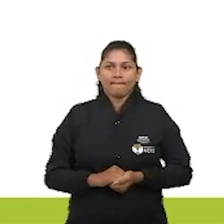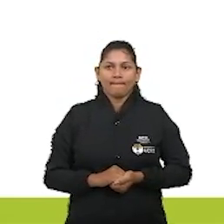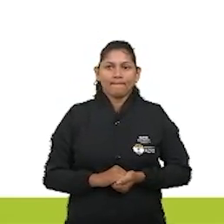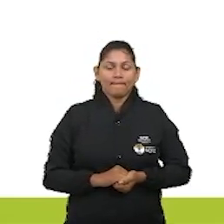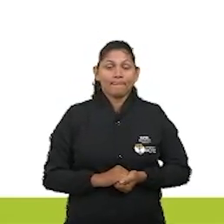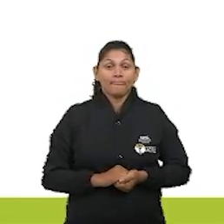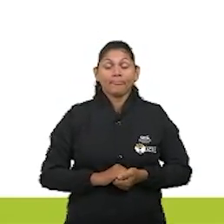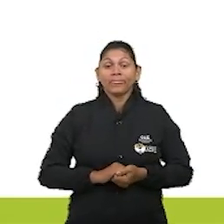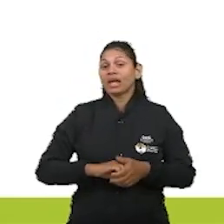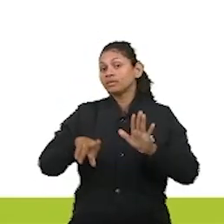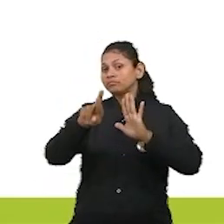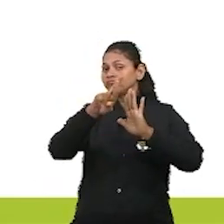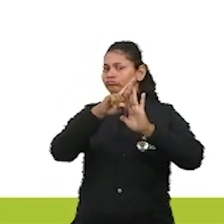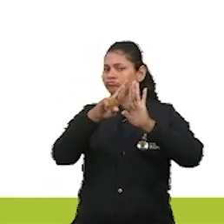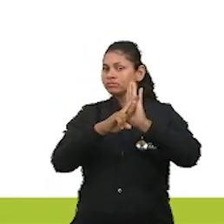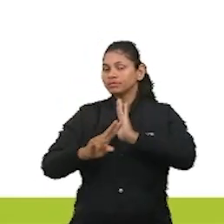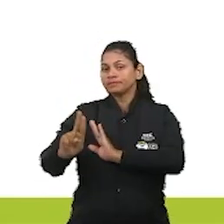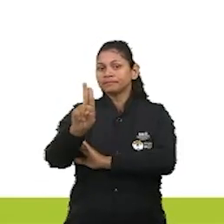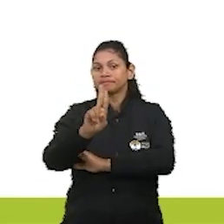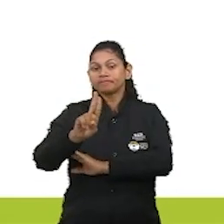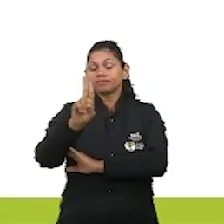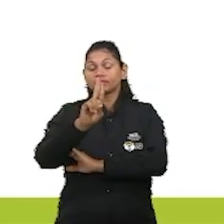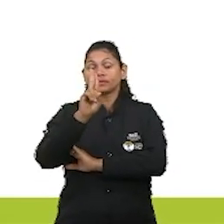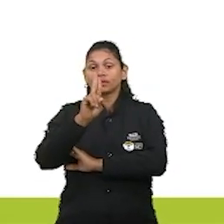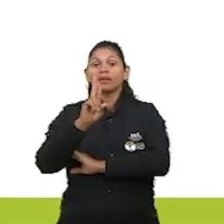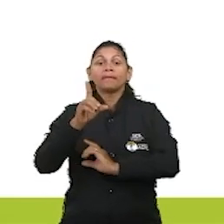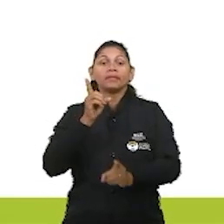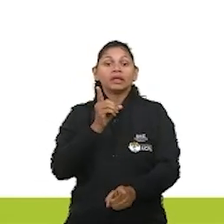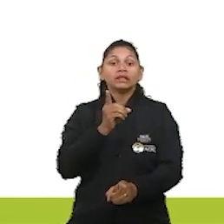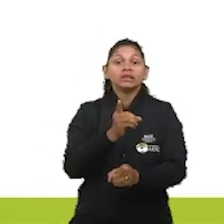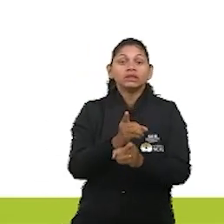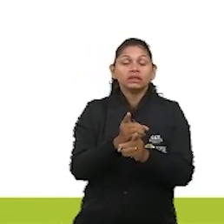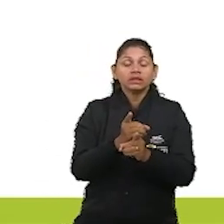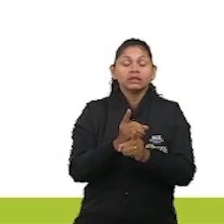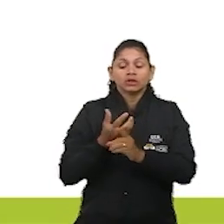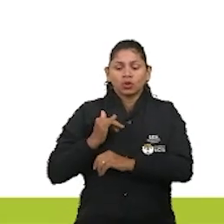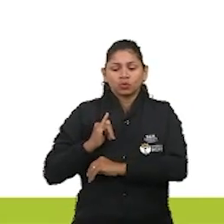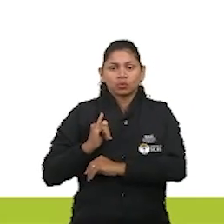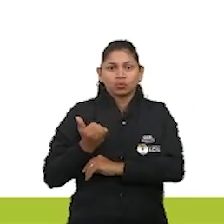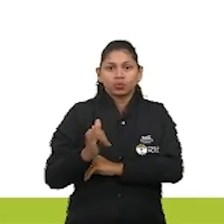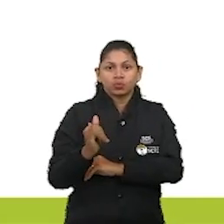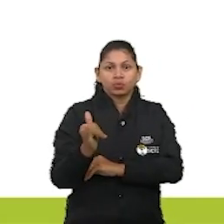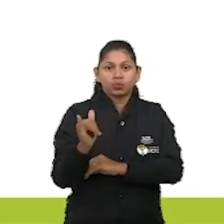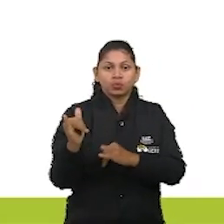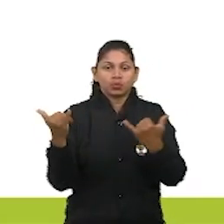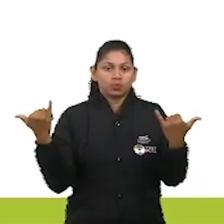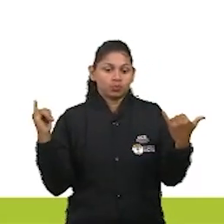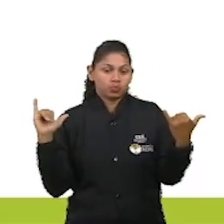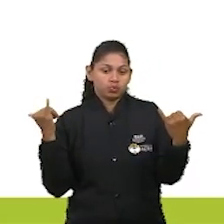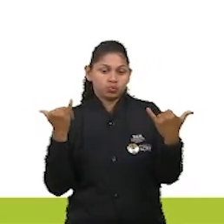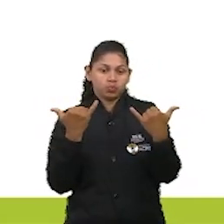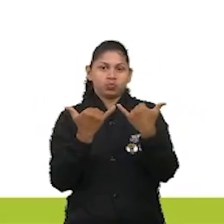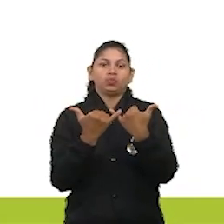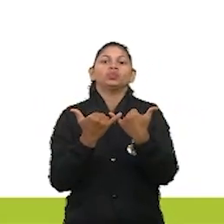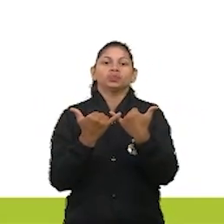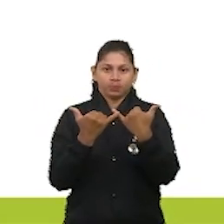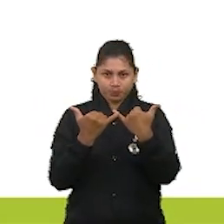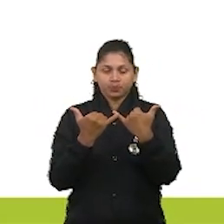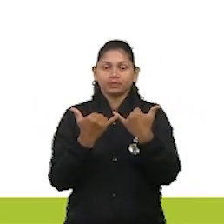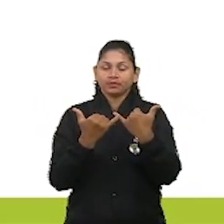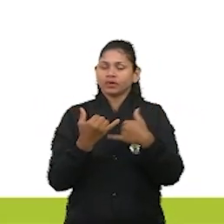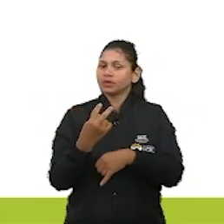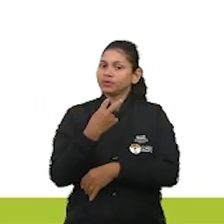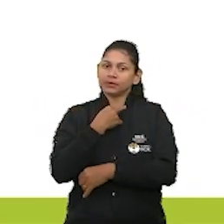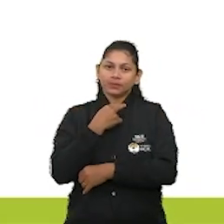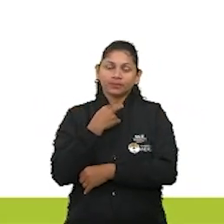As leis de Kirchhoff são utilizadas para encontrar as intensidades das correntes em circuito elétrico que não